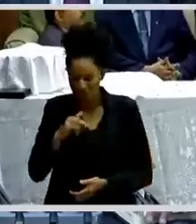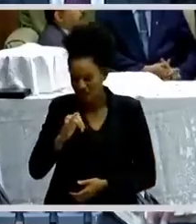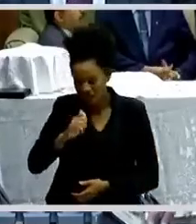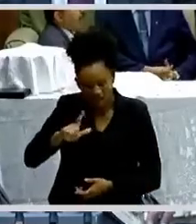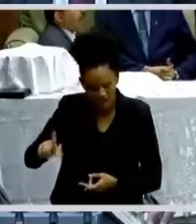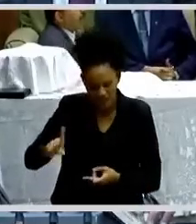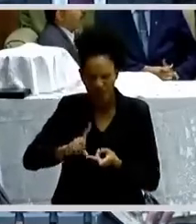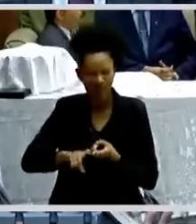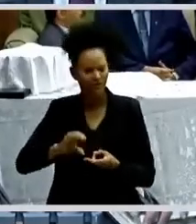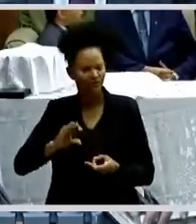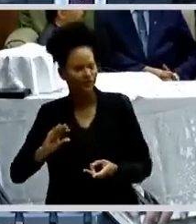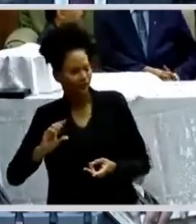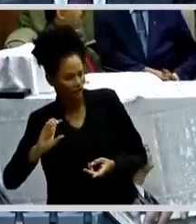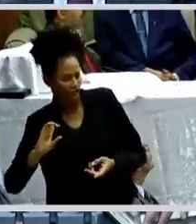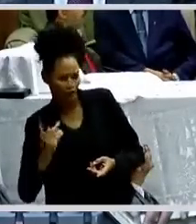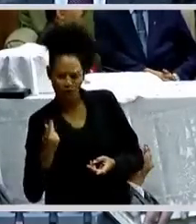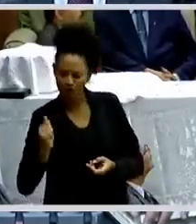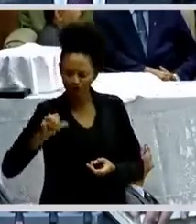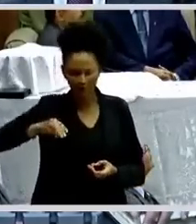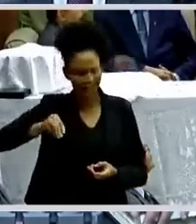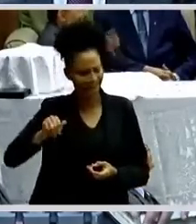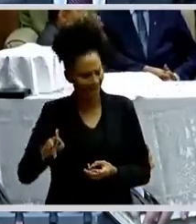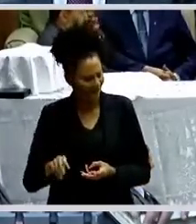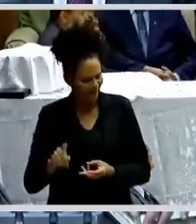Chamar fazia muito isso, diz a história.